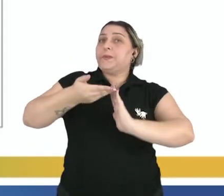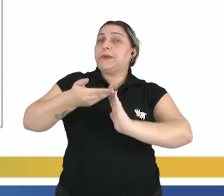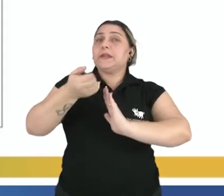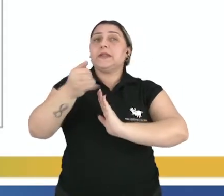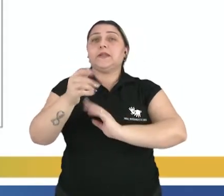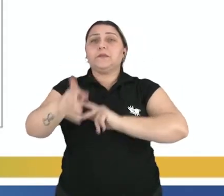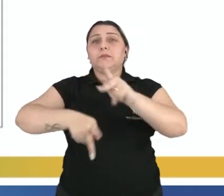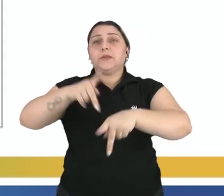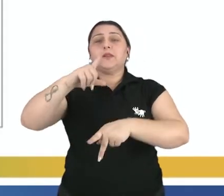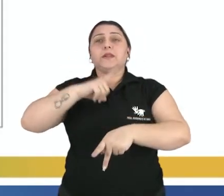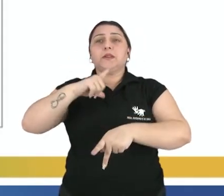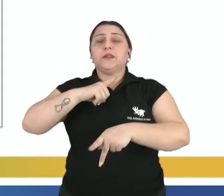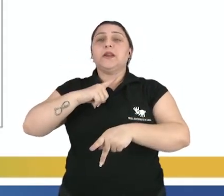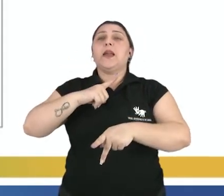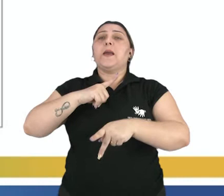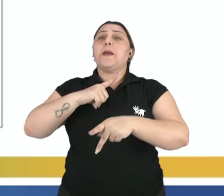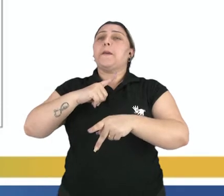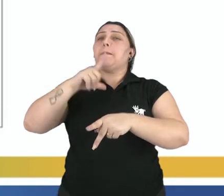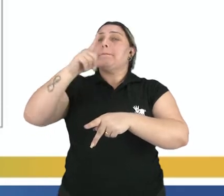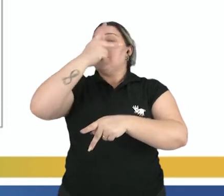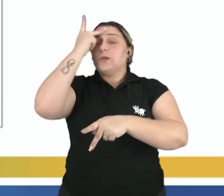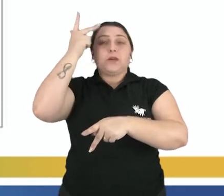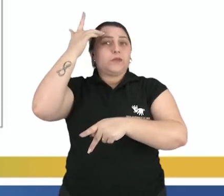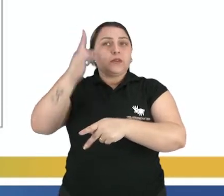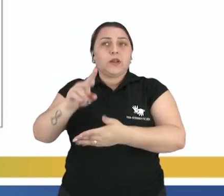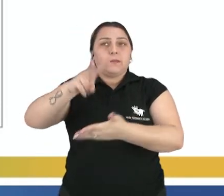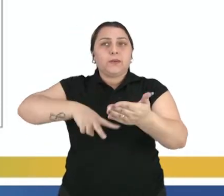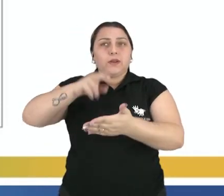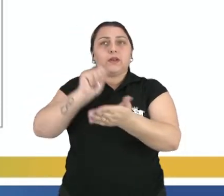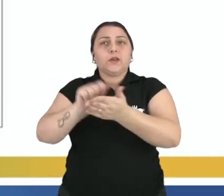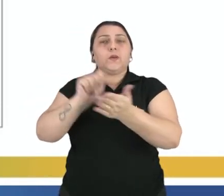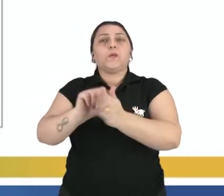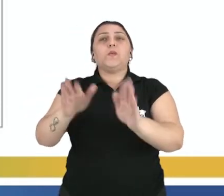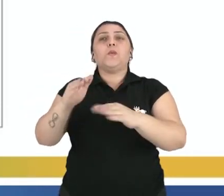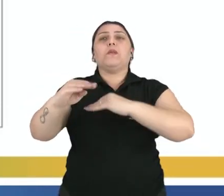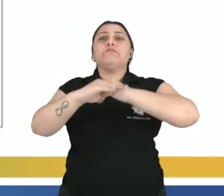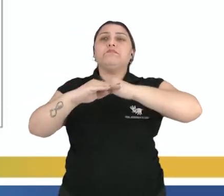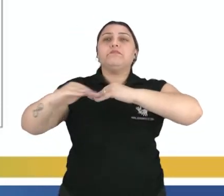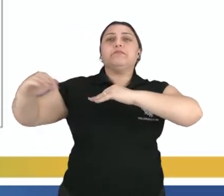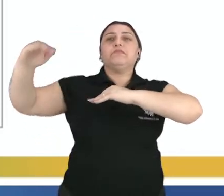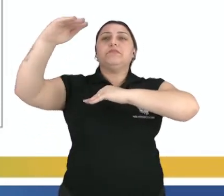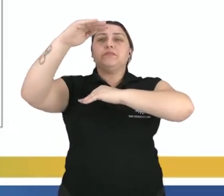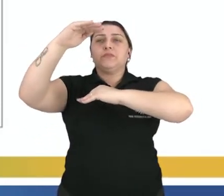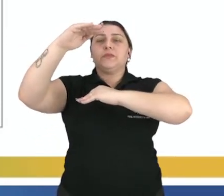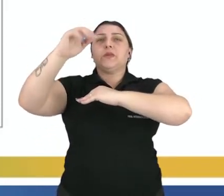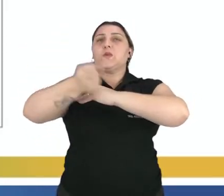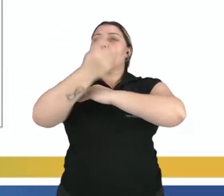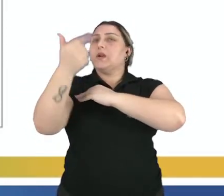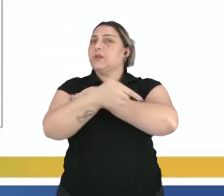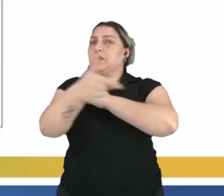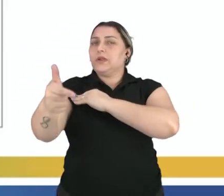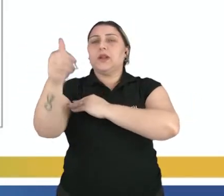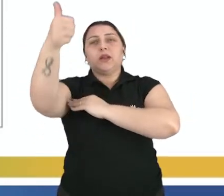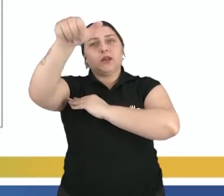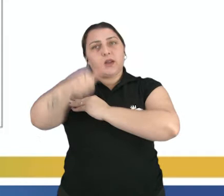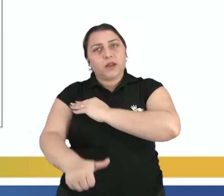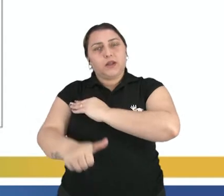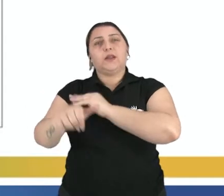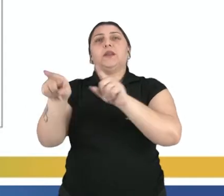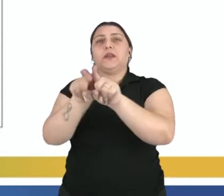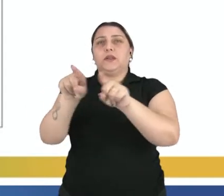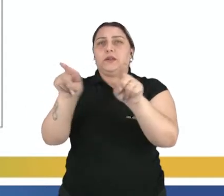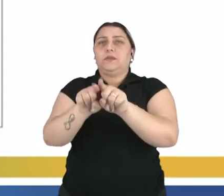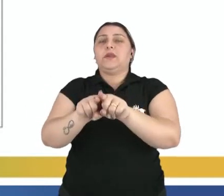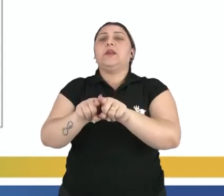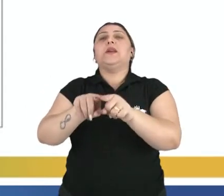se a população tem muitos analfabetos, se tem pouco, quantos que têm nível superior, quantos que não têm. Então, eles analisam a escolaridade também,